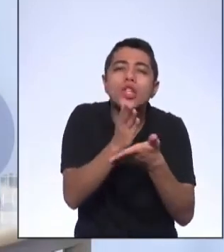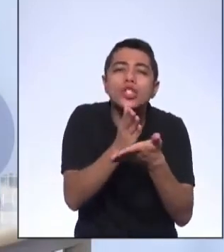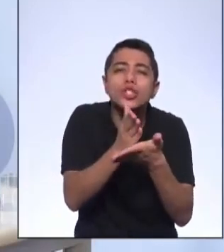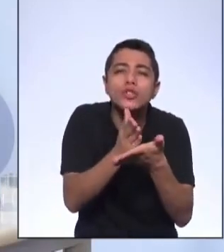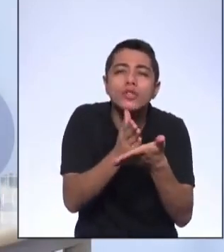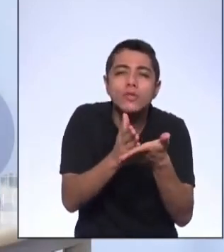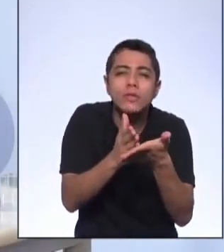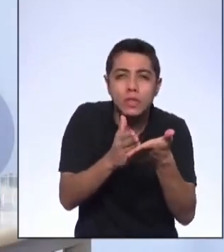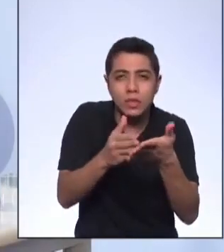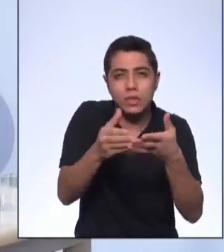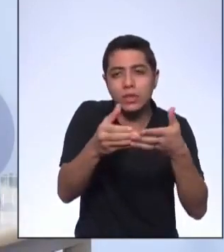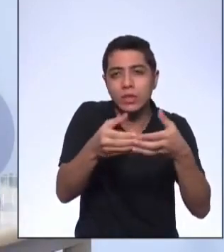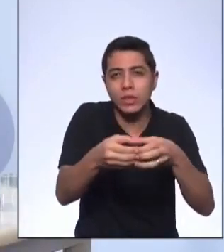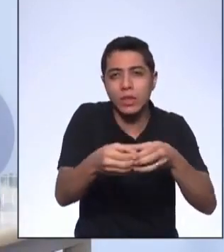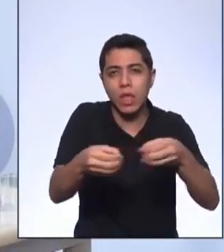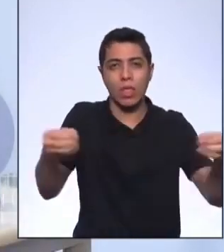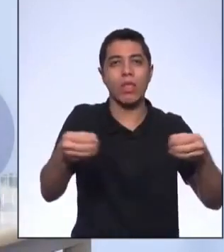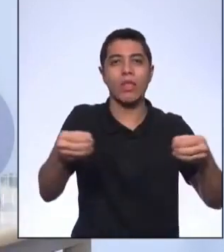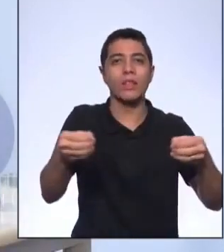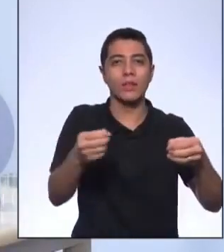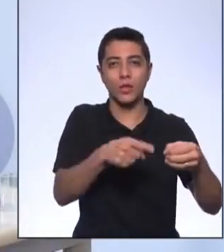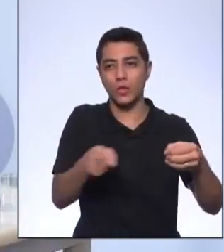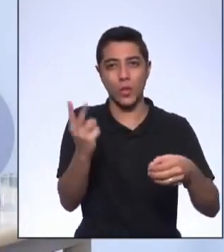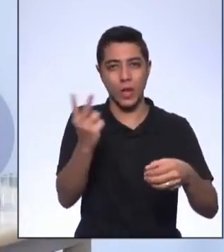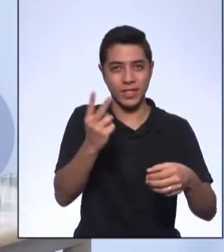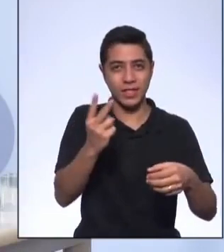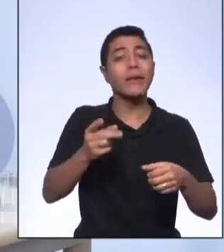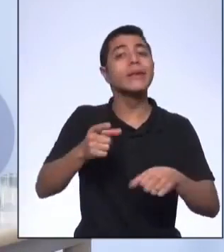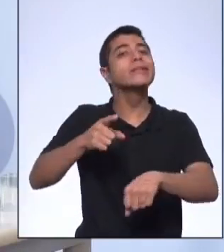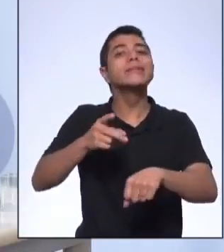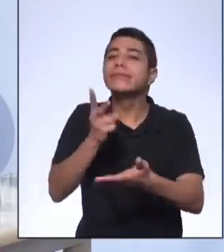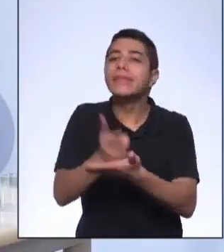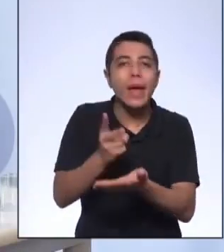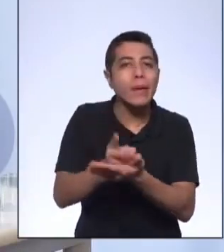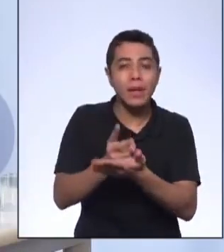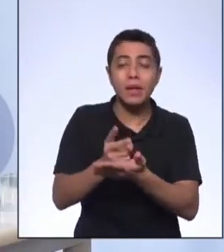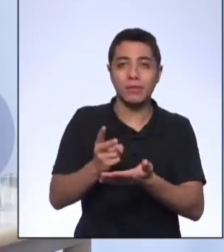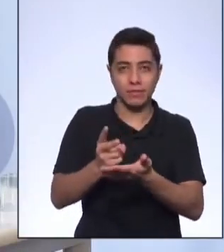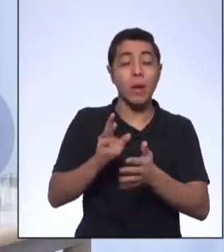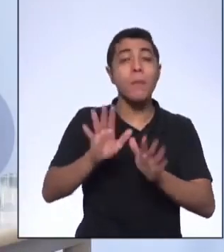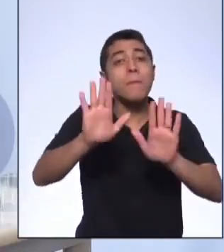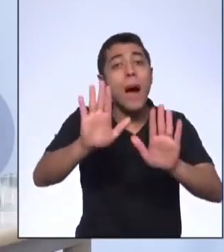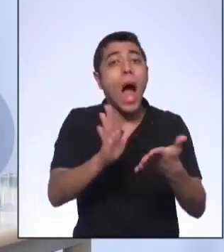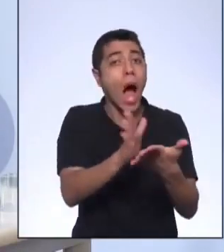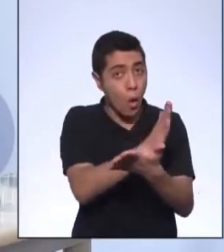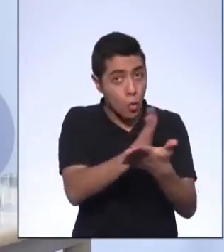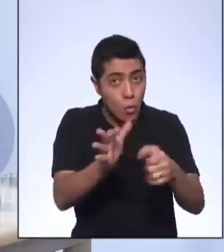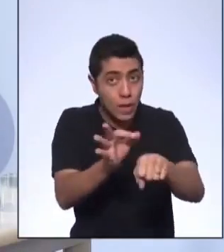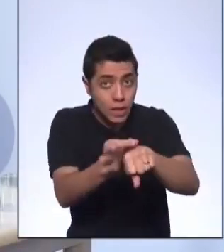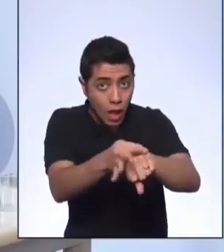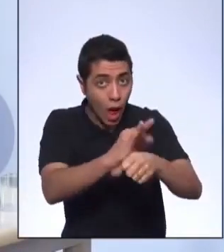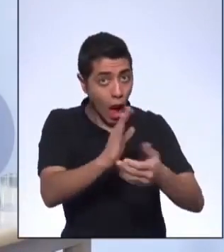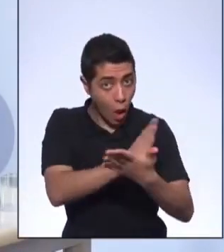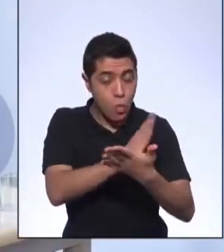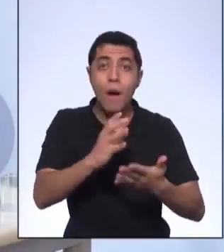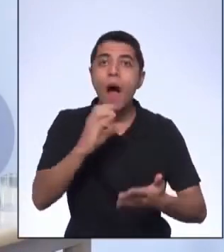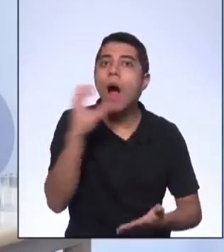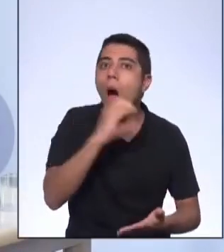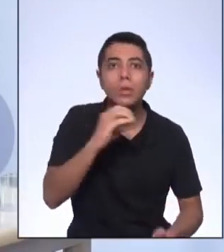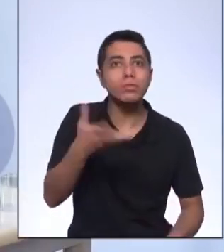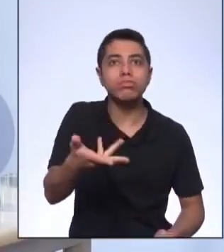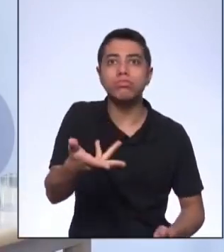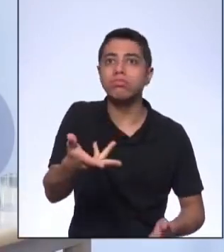em processo de intérfase, entre divisões. Mas eu tenho células que se multiplicam muito rapidamente. Né?